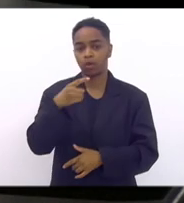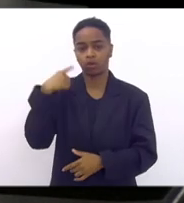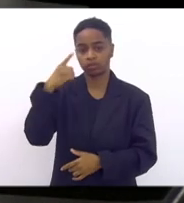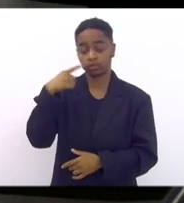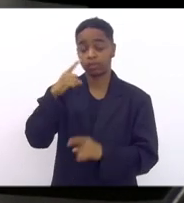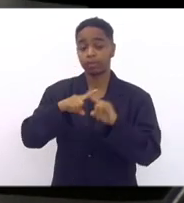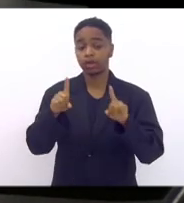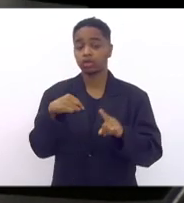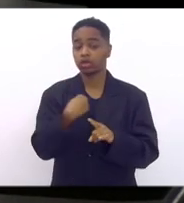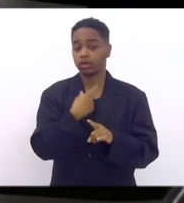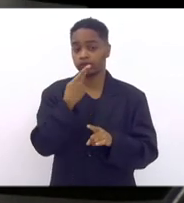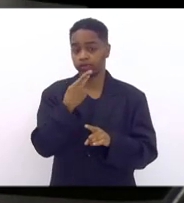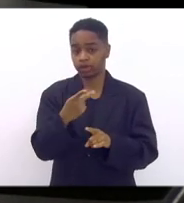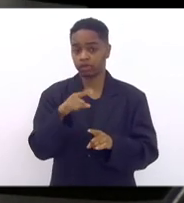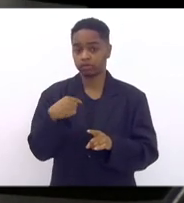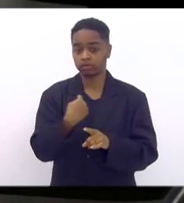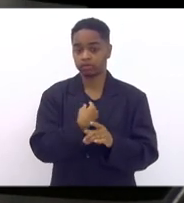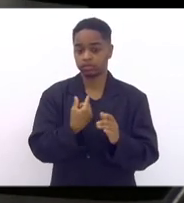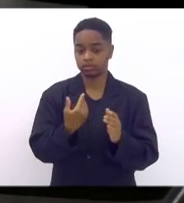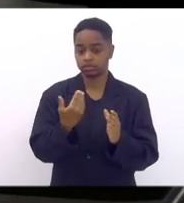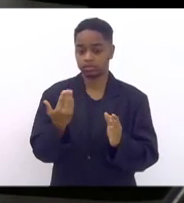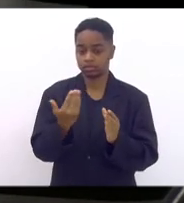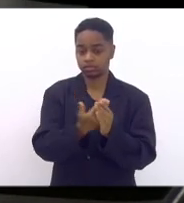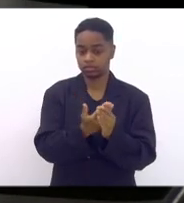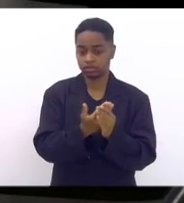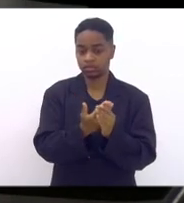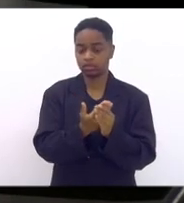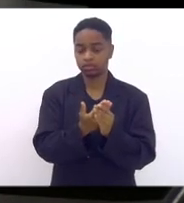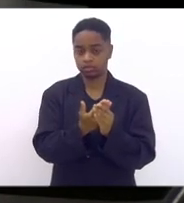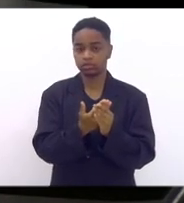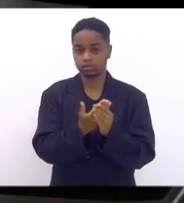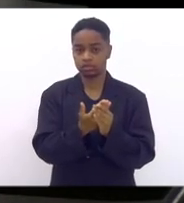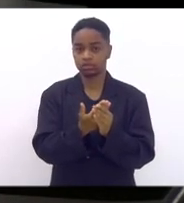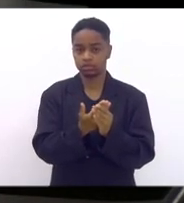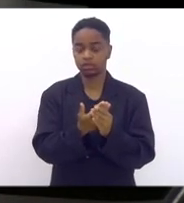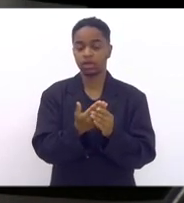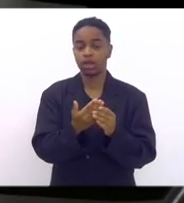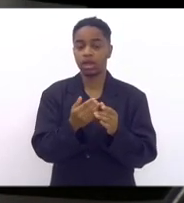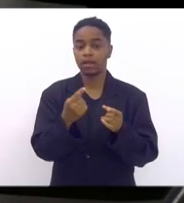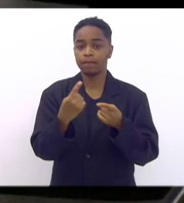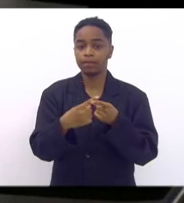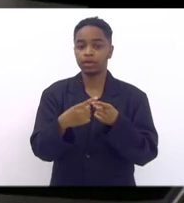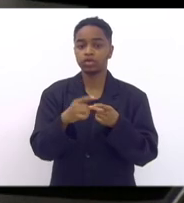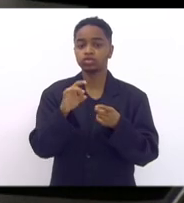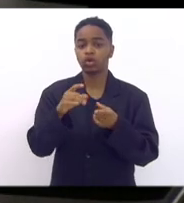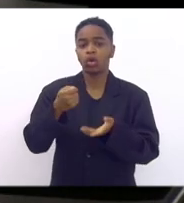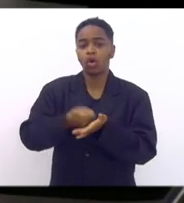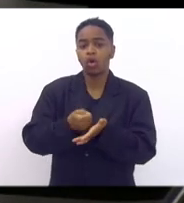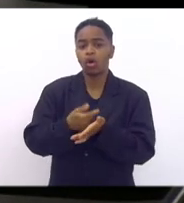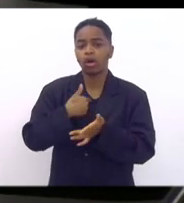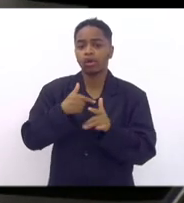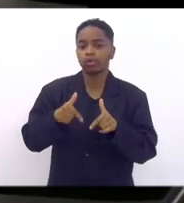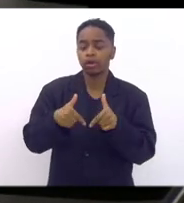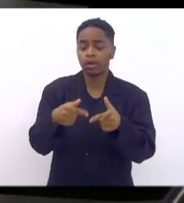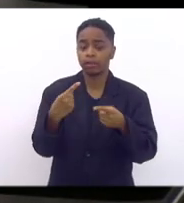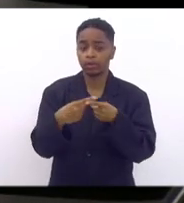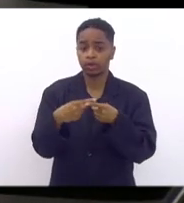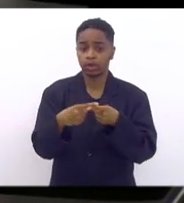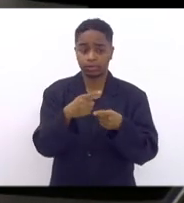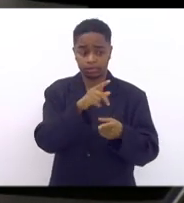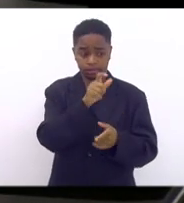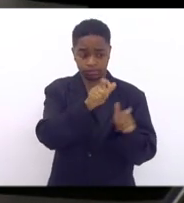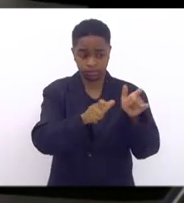vão ser imputados por não adotar isso e Perguntaram pra gente por que só tá sendo exigido de mim essas medidas eu porque eu sou o contratante não